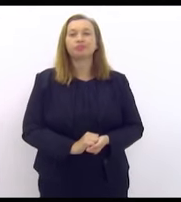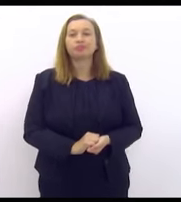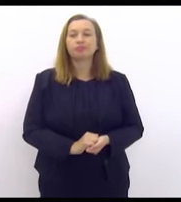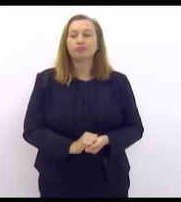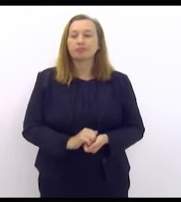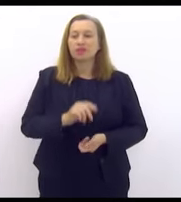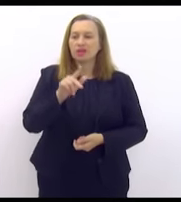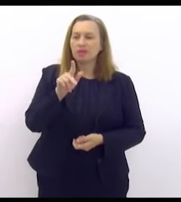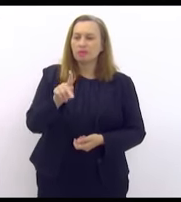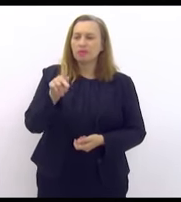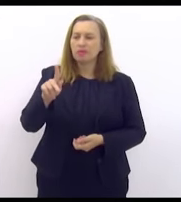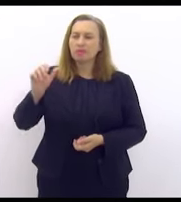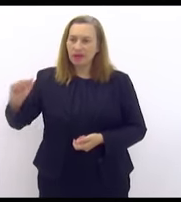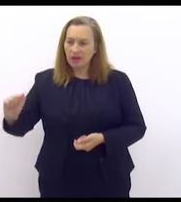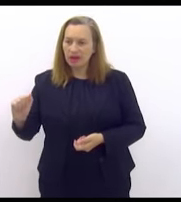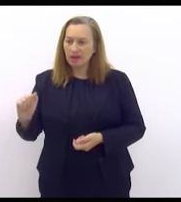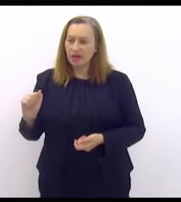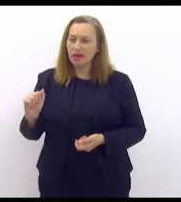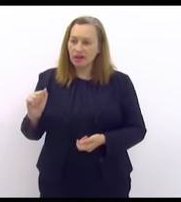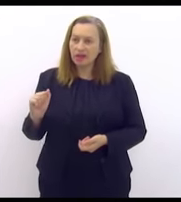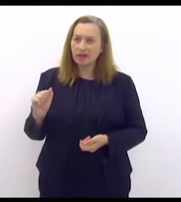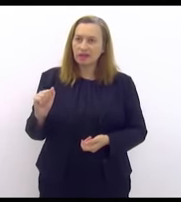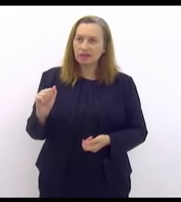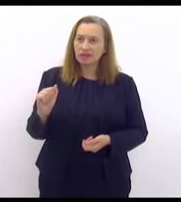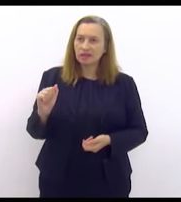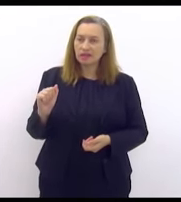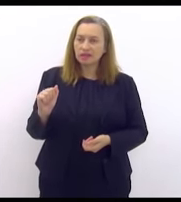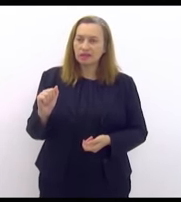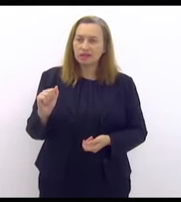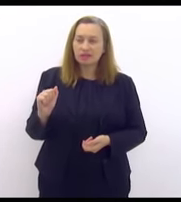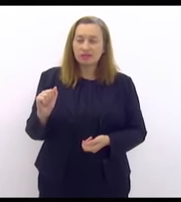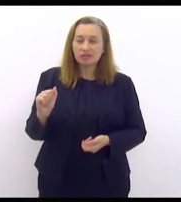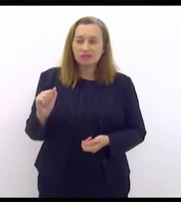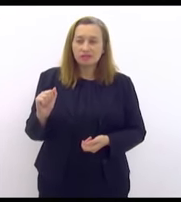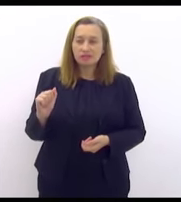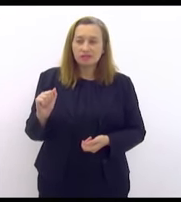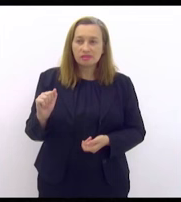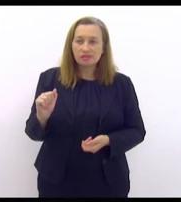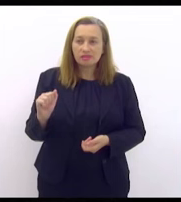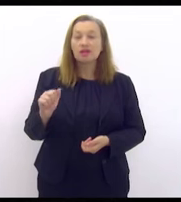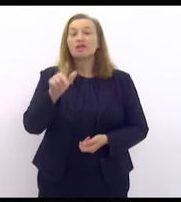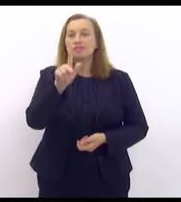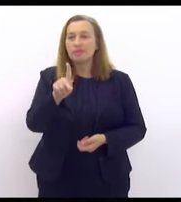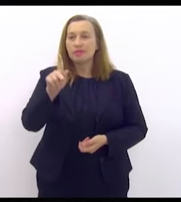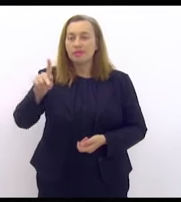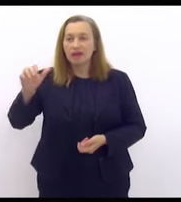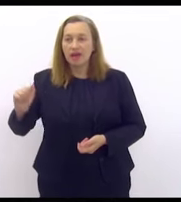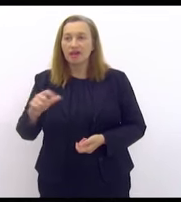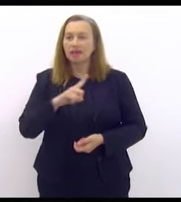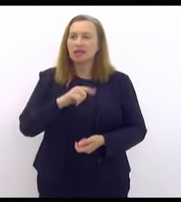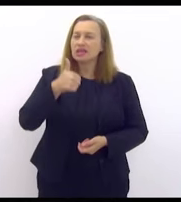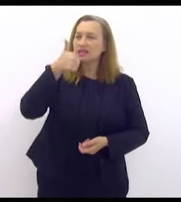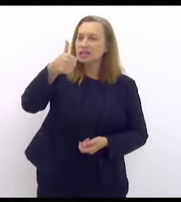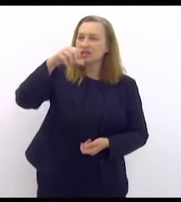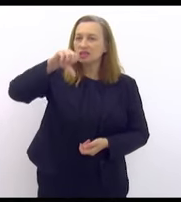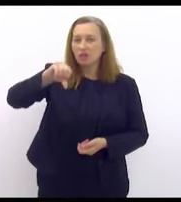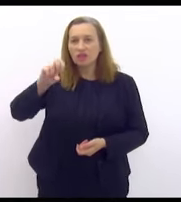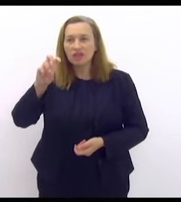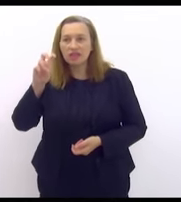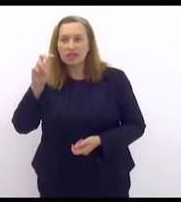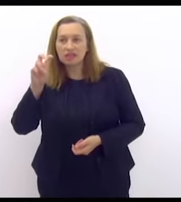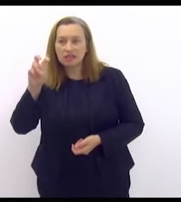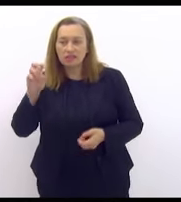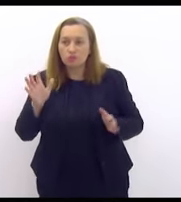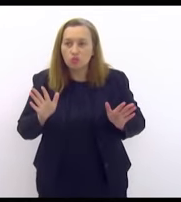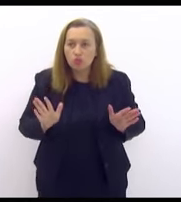O PPA tem o objetivo de estabelecer de forma regionalizada e tal, tal, tal. Vamos lá. Ao todo, o PPA tem 195